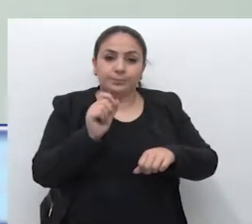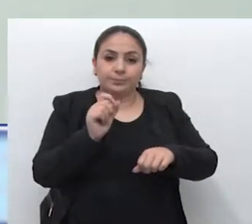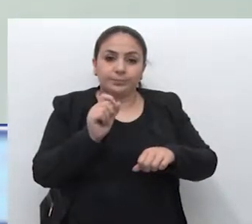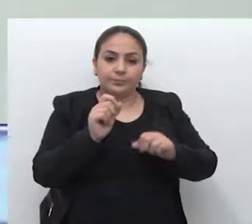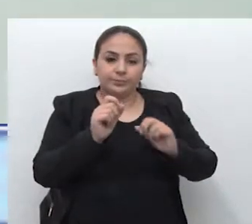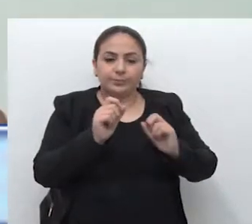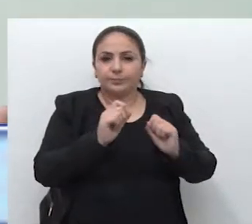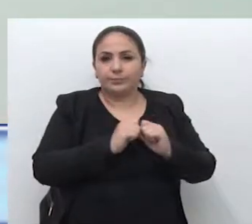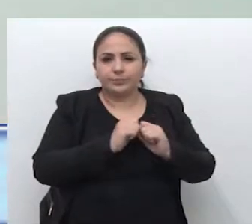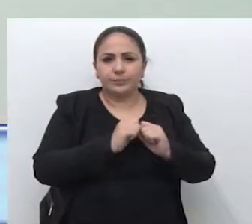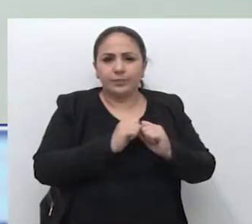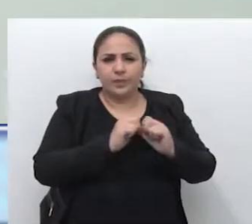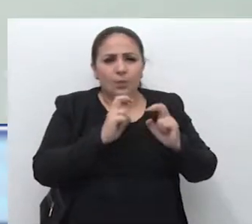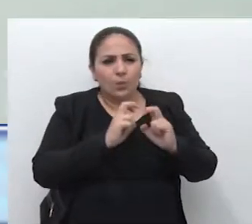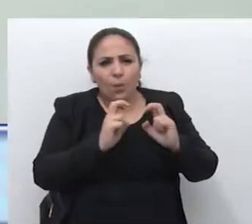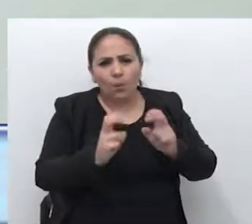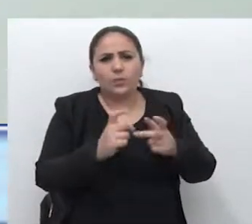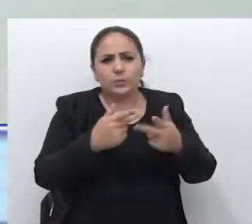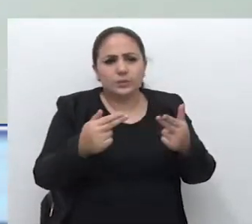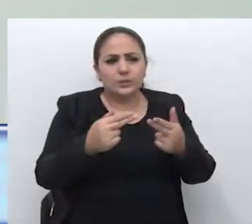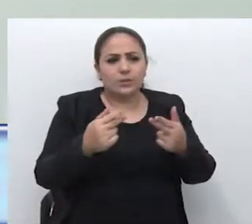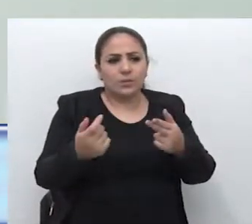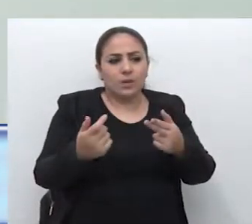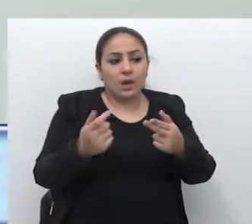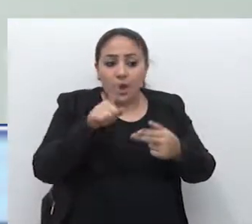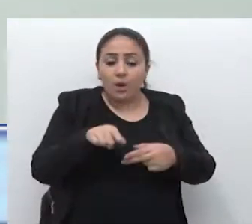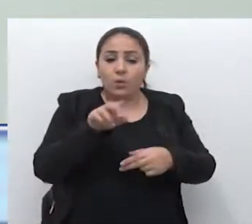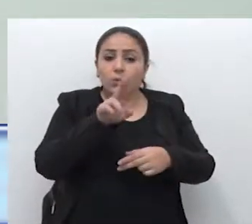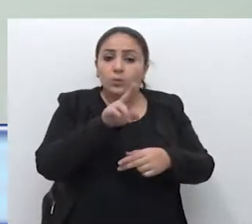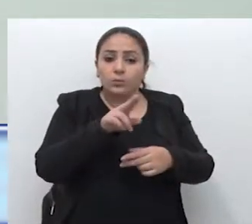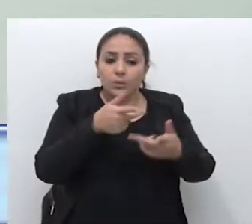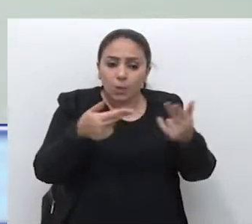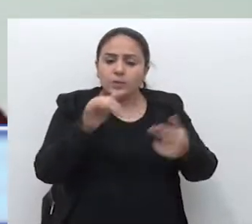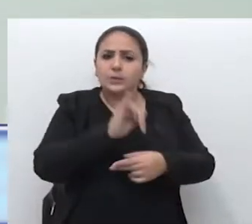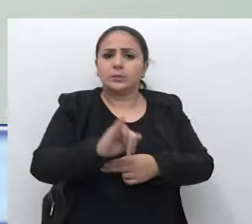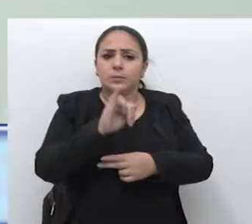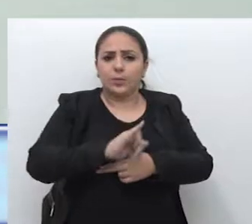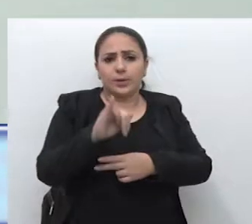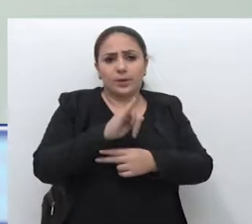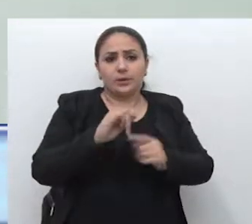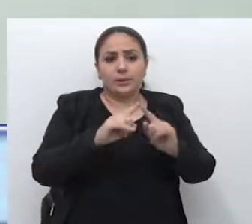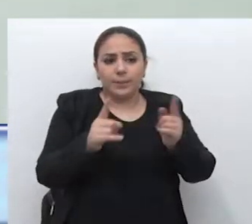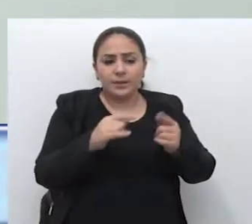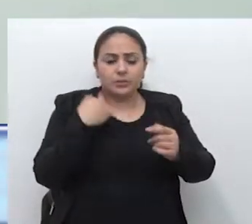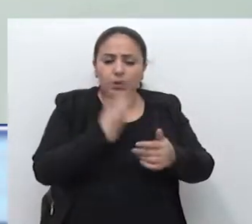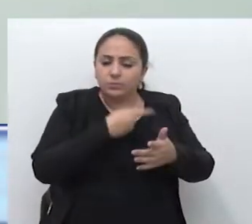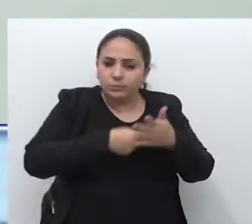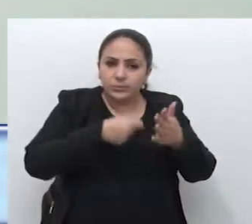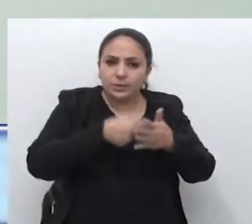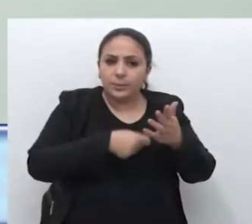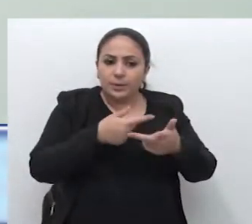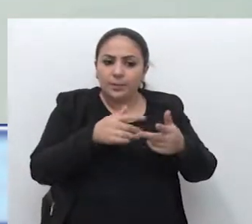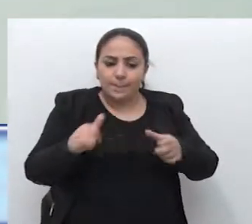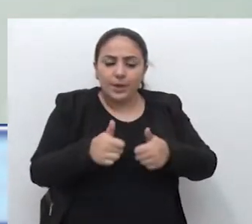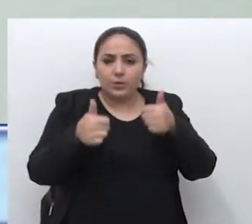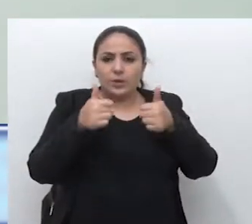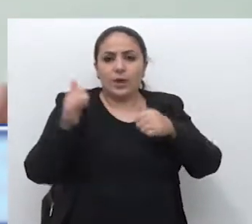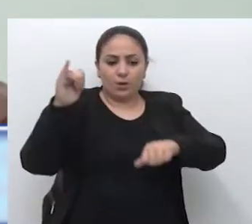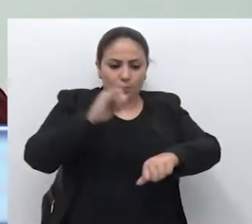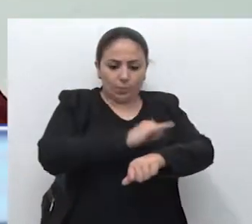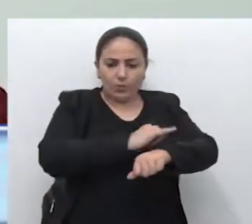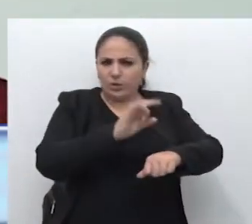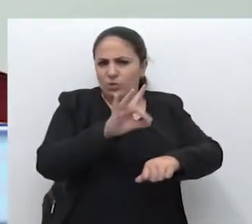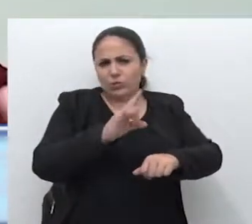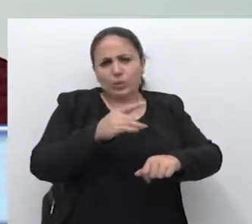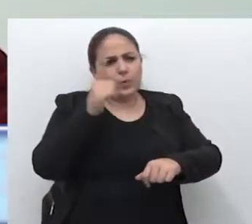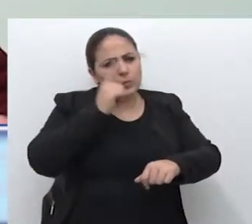coletivo retoma um espaço interessante. Se nós estamos hoje brigando pelas melhorias do aeroporto, não é